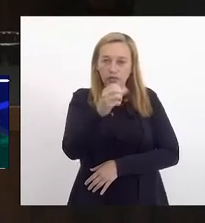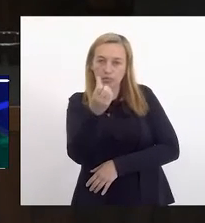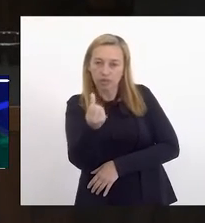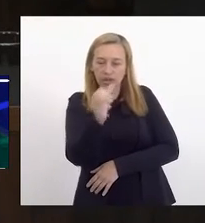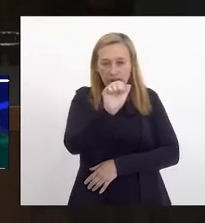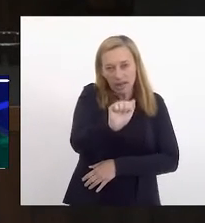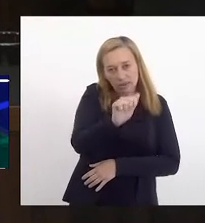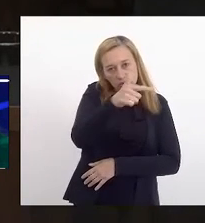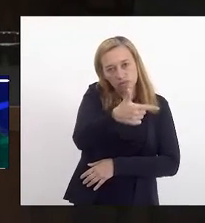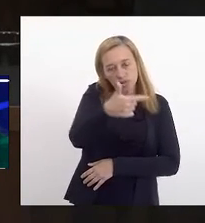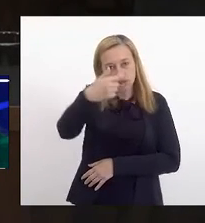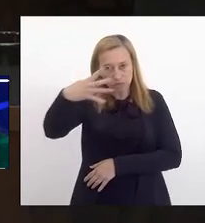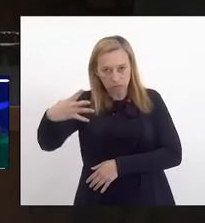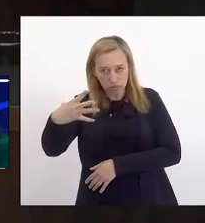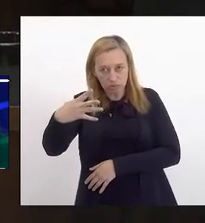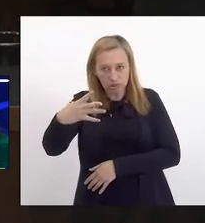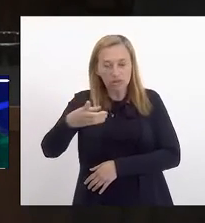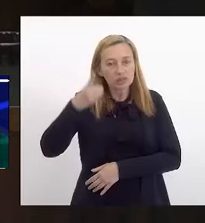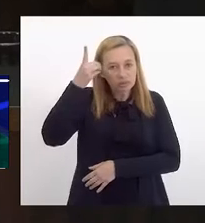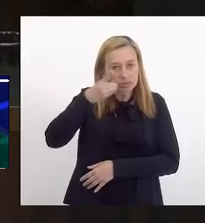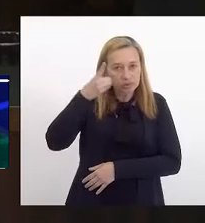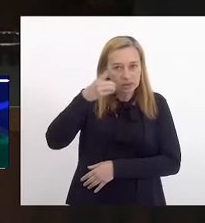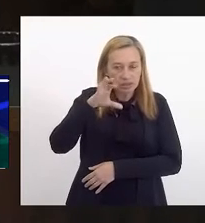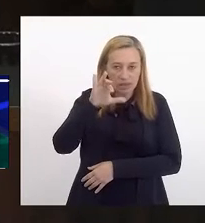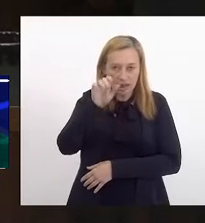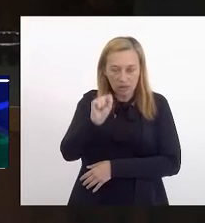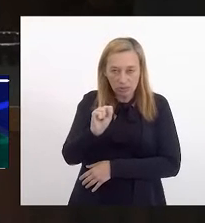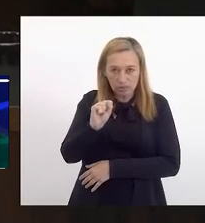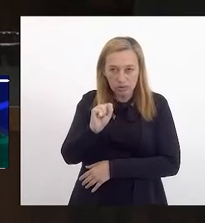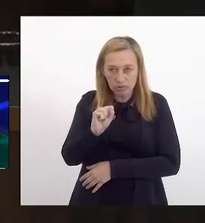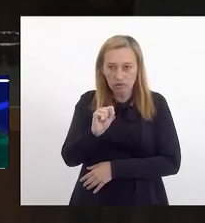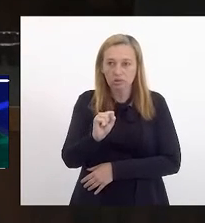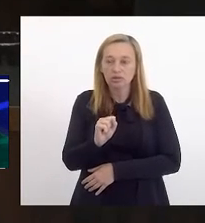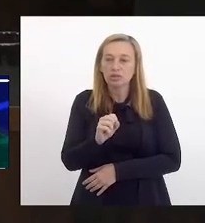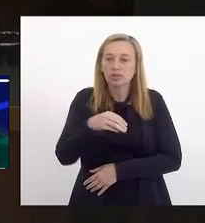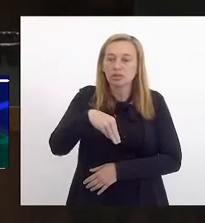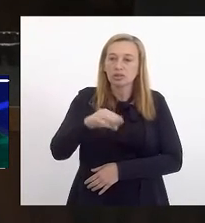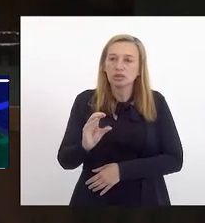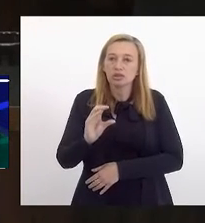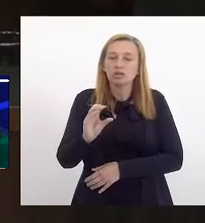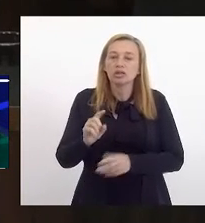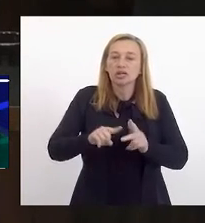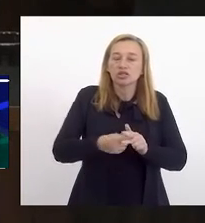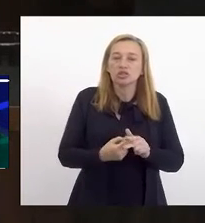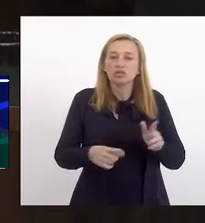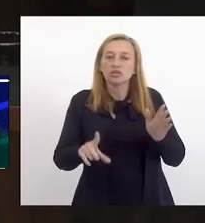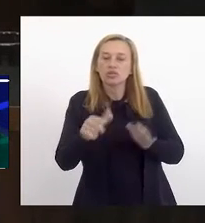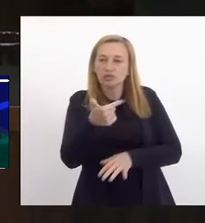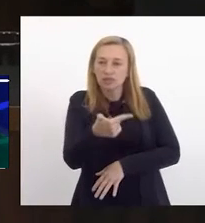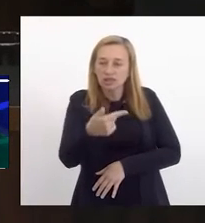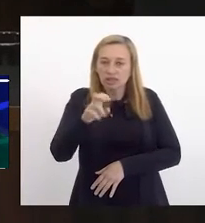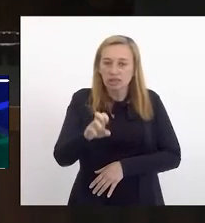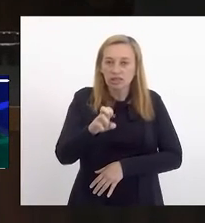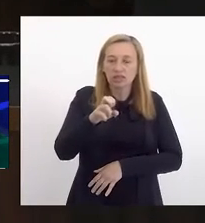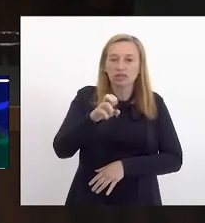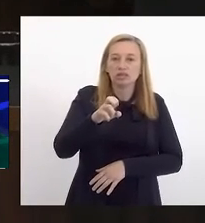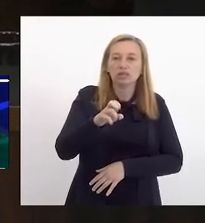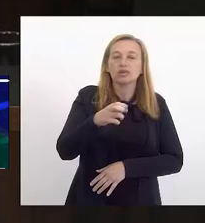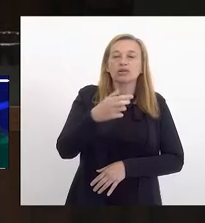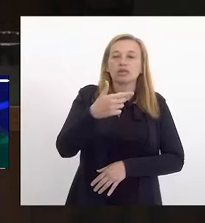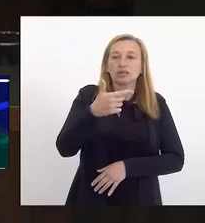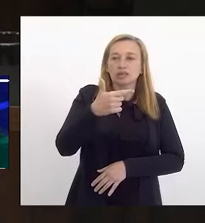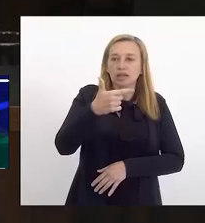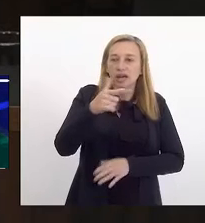2886-A, de 2014, de autoria do deputado Carlos Mink, que regulamenta o artigo 25 da lei 3.325,